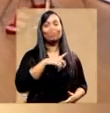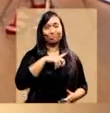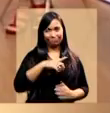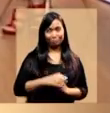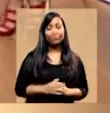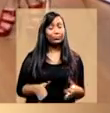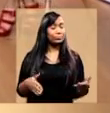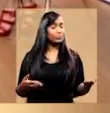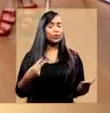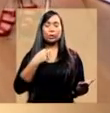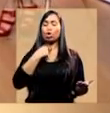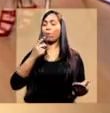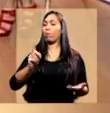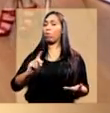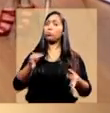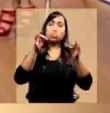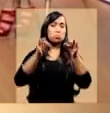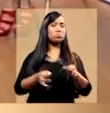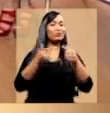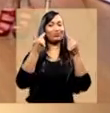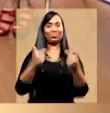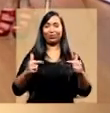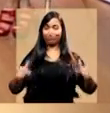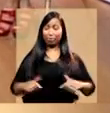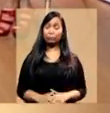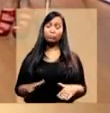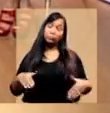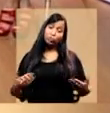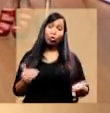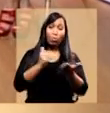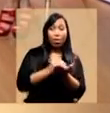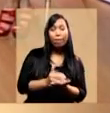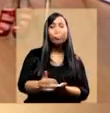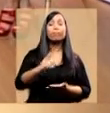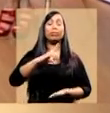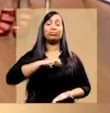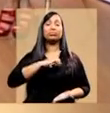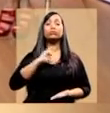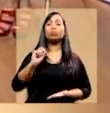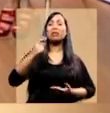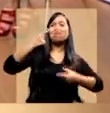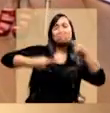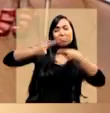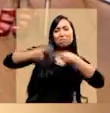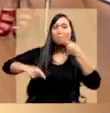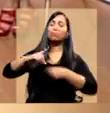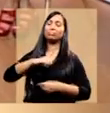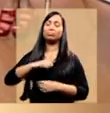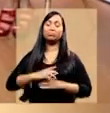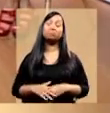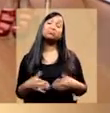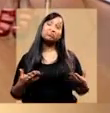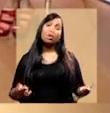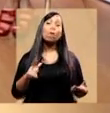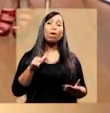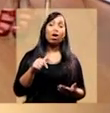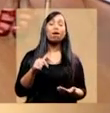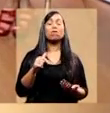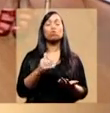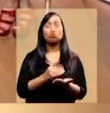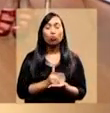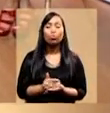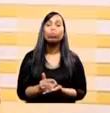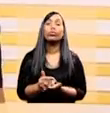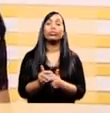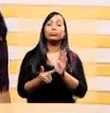Tolhida, exatamente. Não pode, não é o correto. Não é o correto. E aí começa a ter as discussões. São os